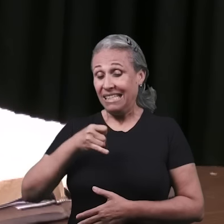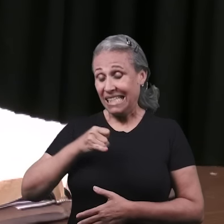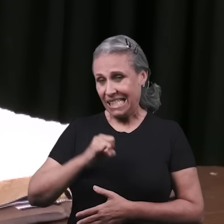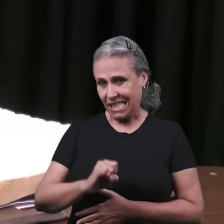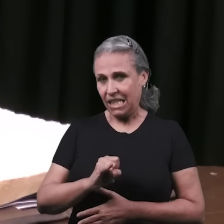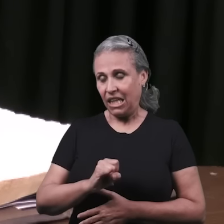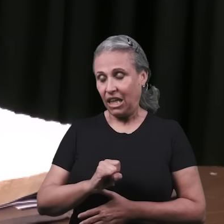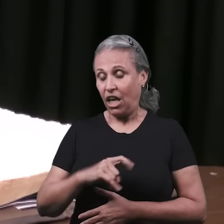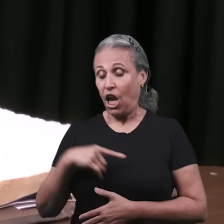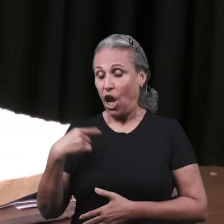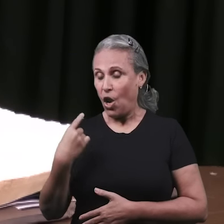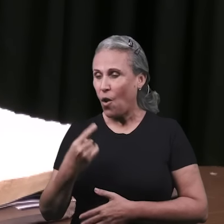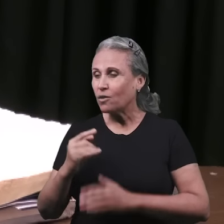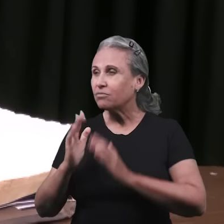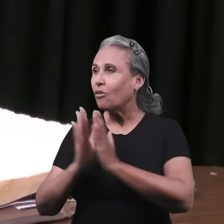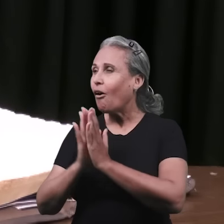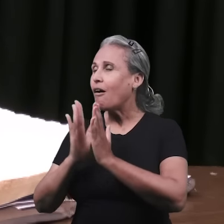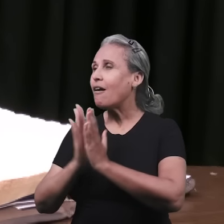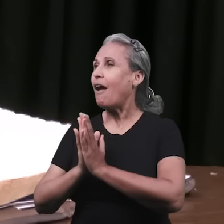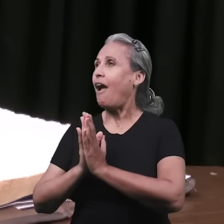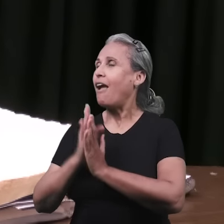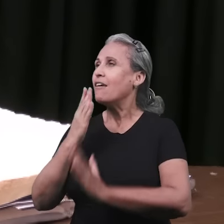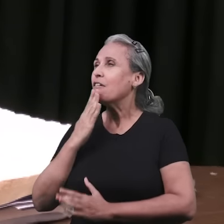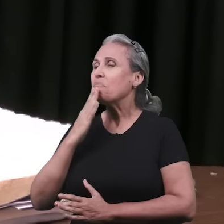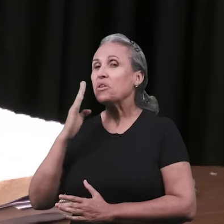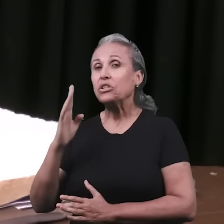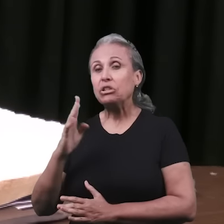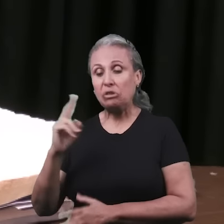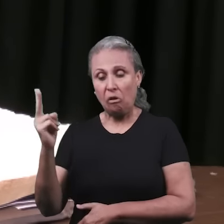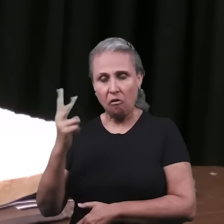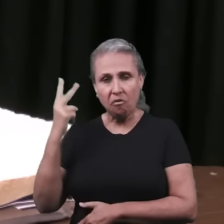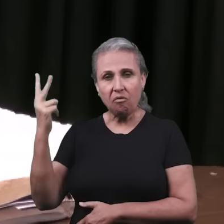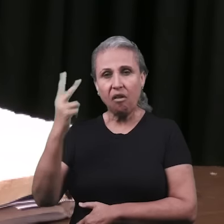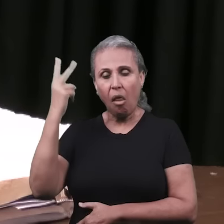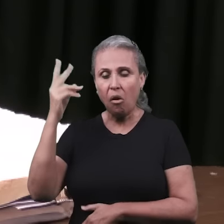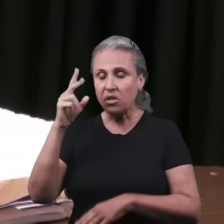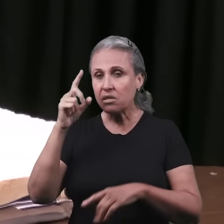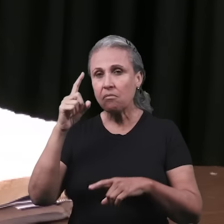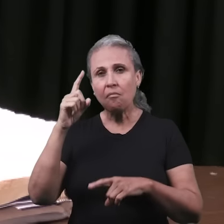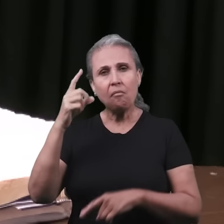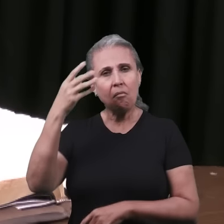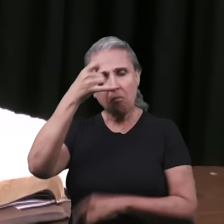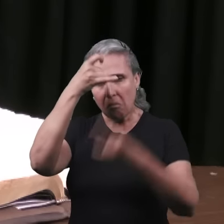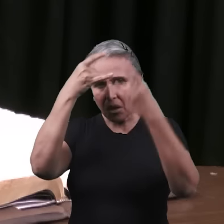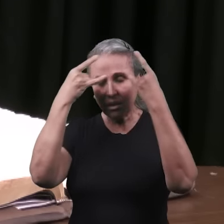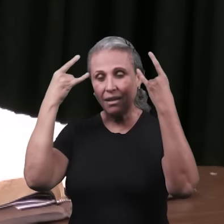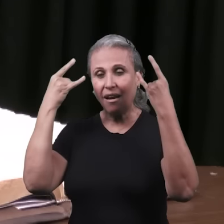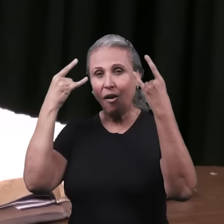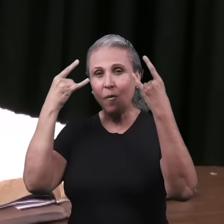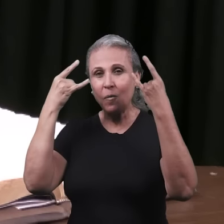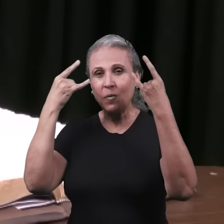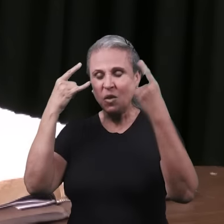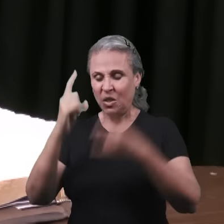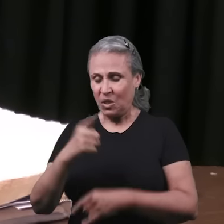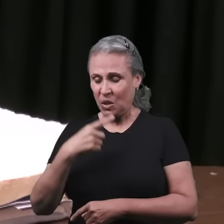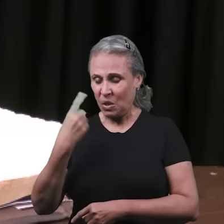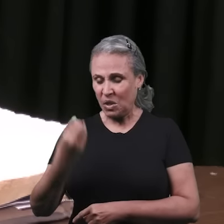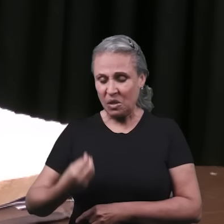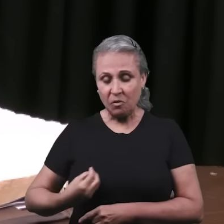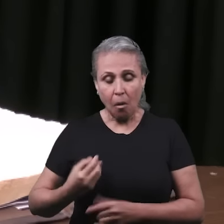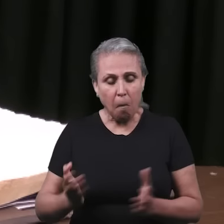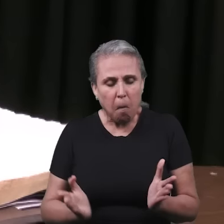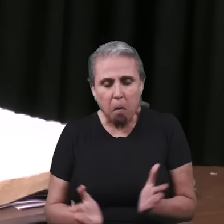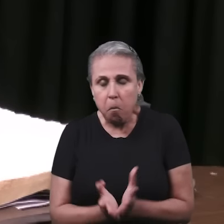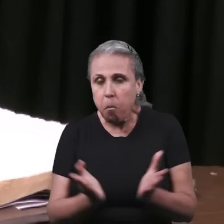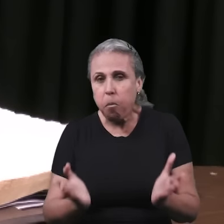vida, nós seríamos as mais miseráveis das criaturas, os mais miseráveis entre os homens. Então